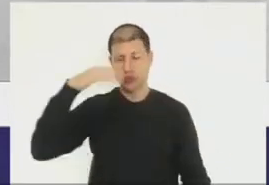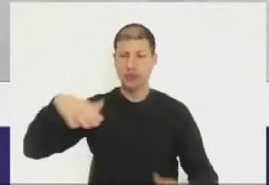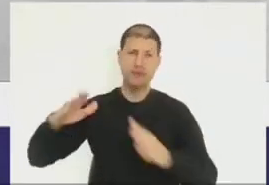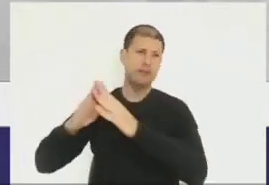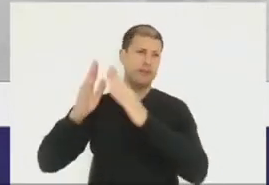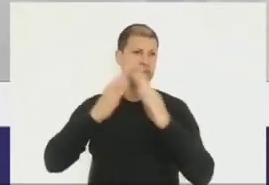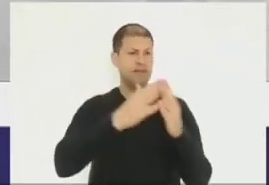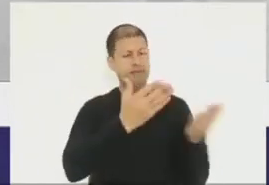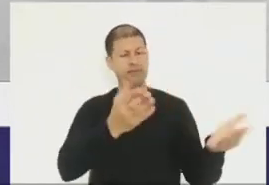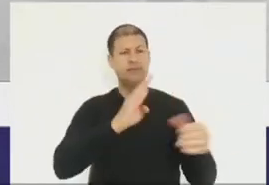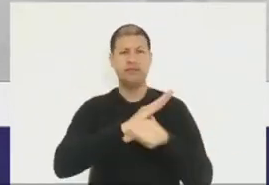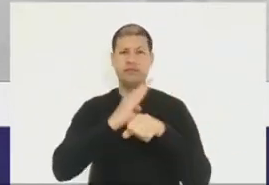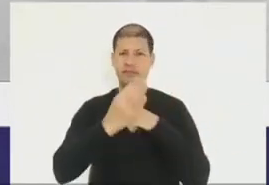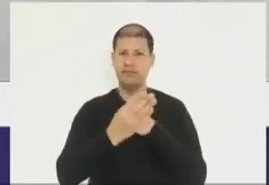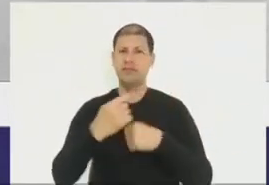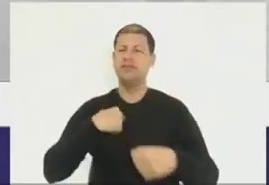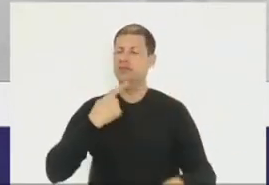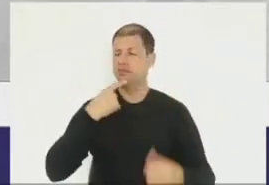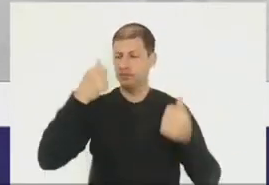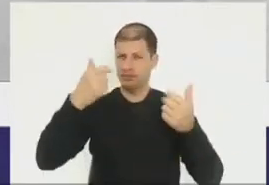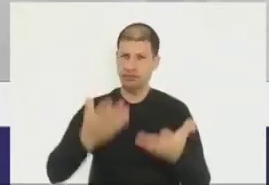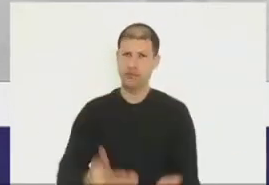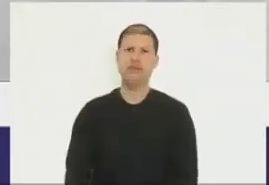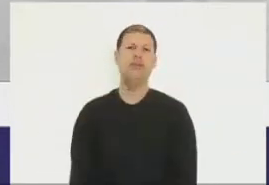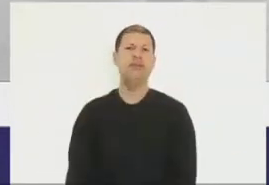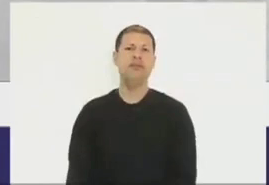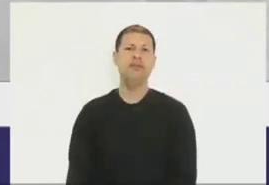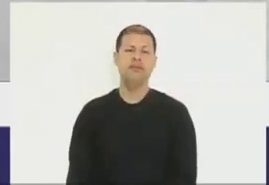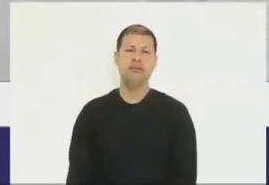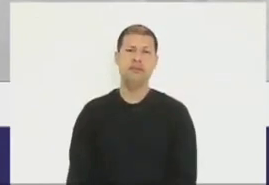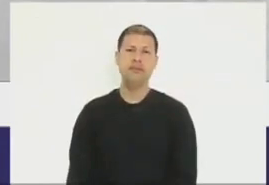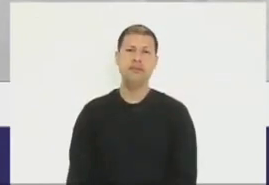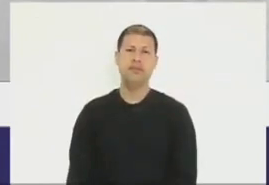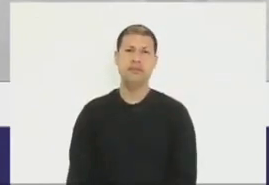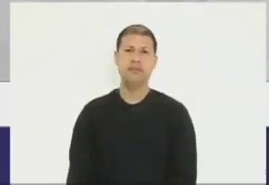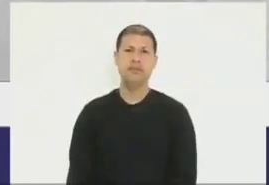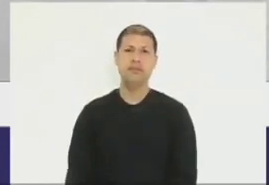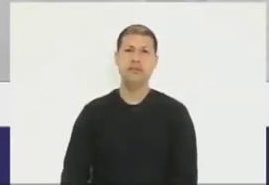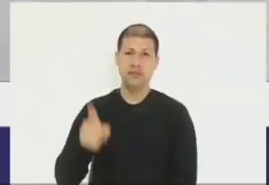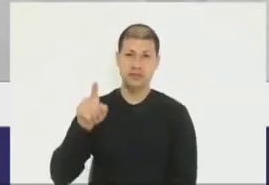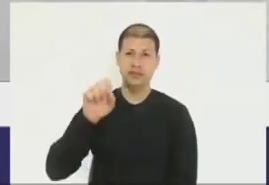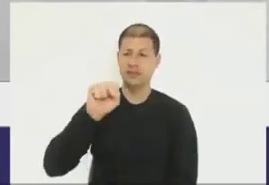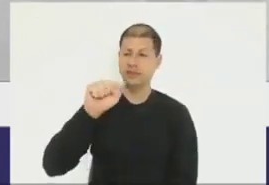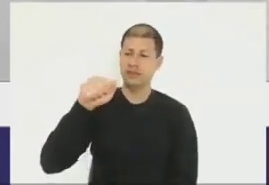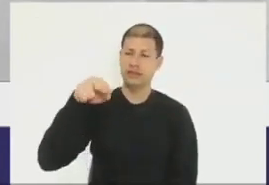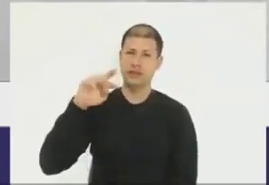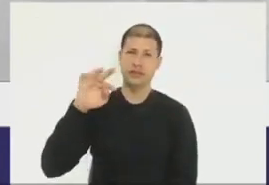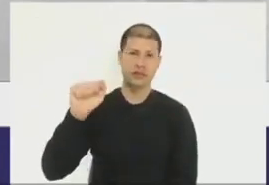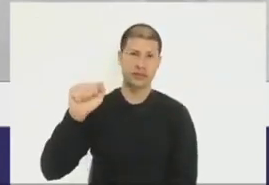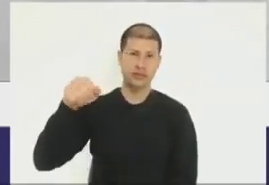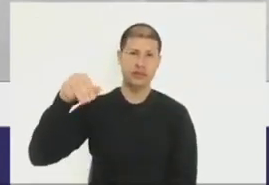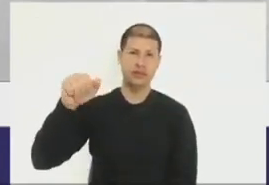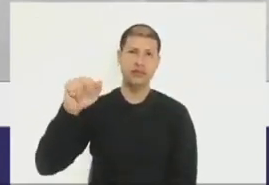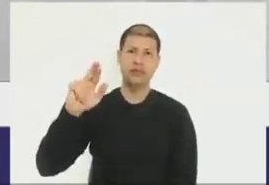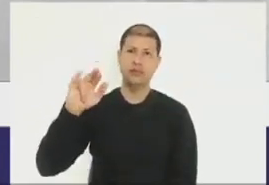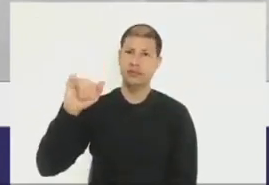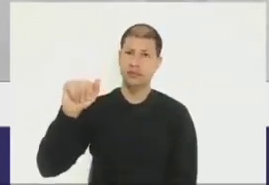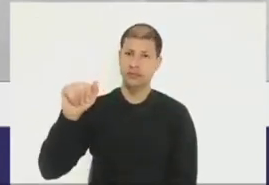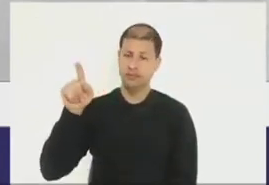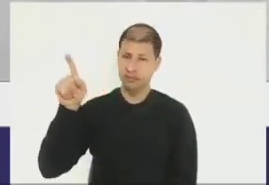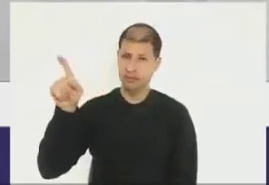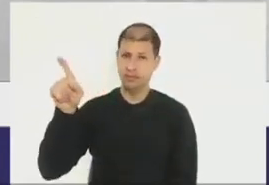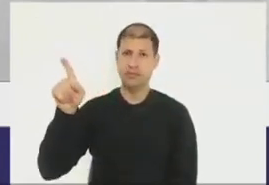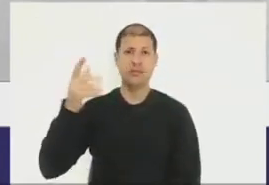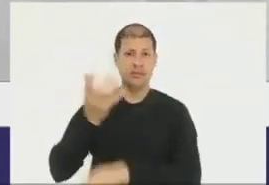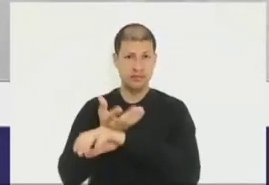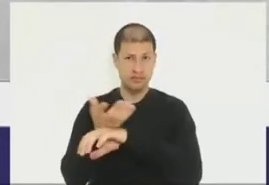dos bairros que eu citei aqui. Então, Santa Maria, tem uma pracinha lá,